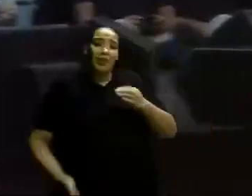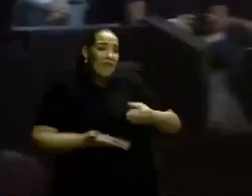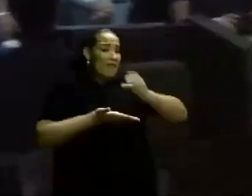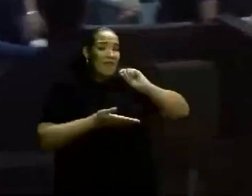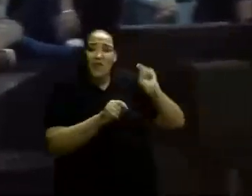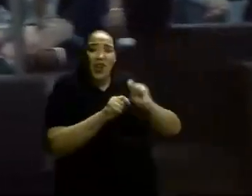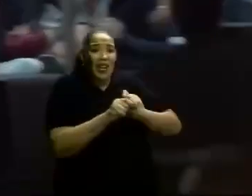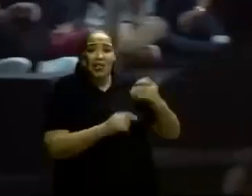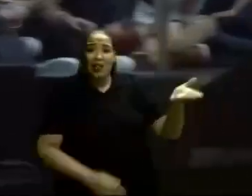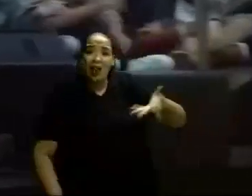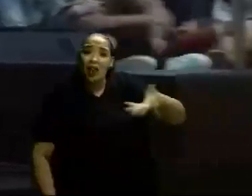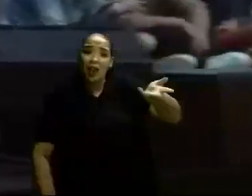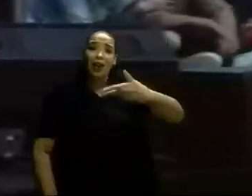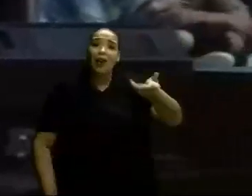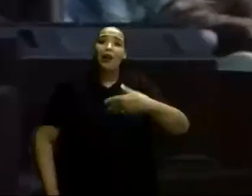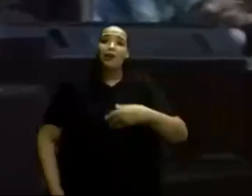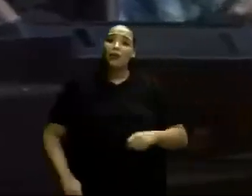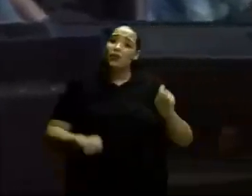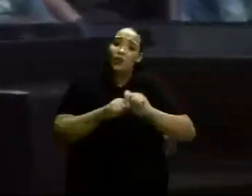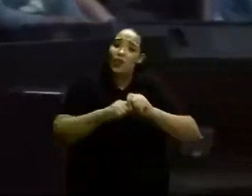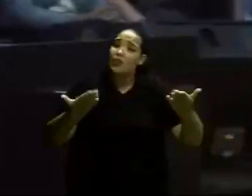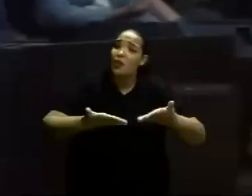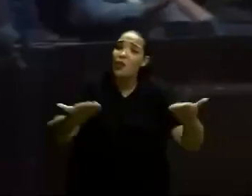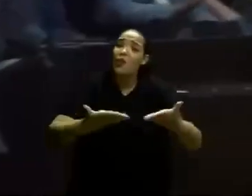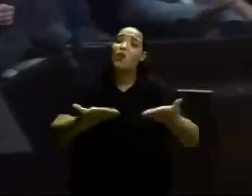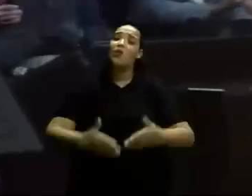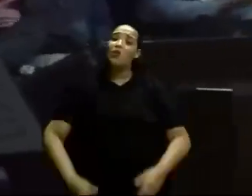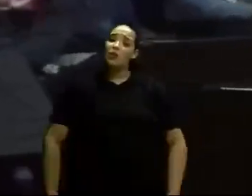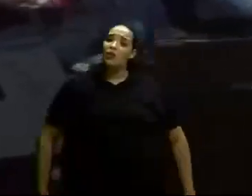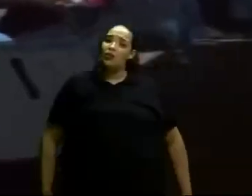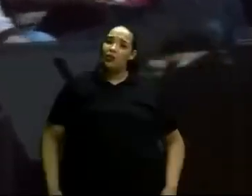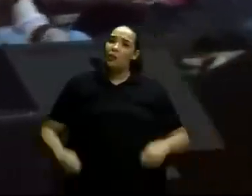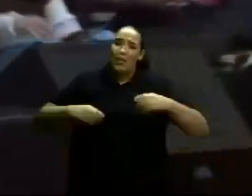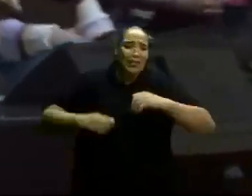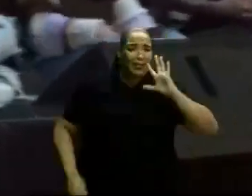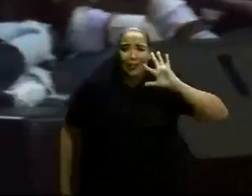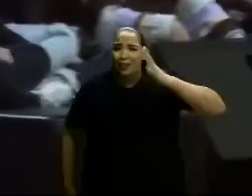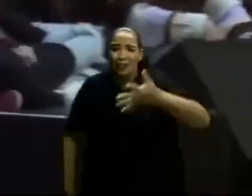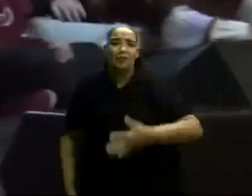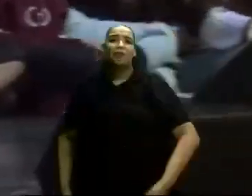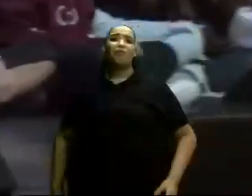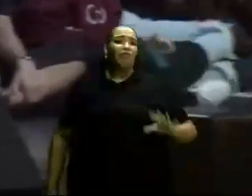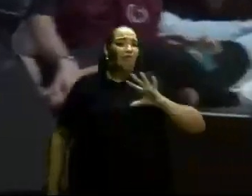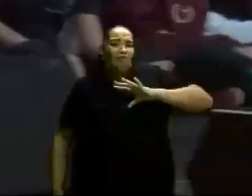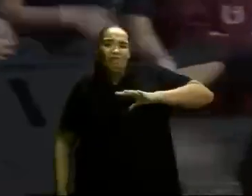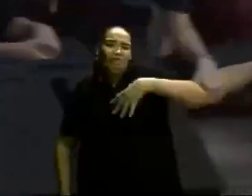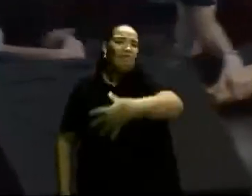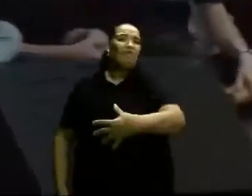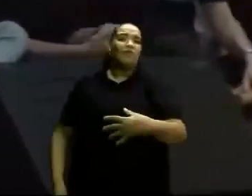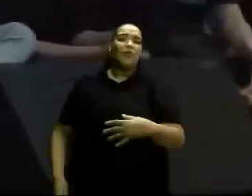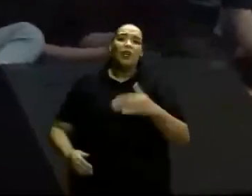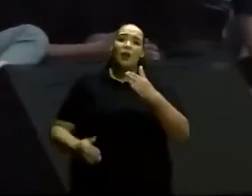logo. Bora, sacode alguém aí e diga: bebe logo. Bebe logo. Bebe logo.